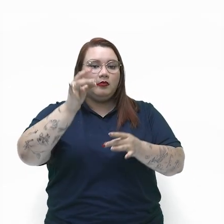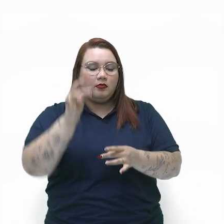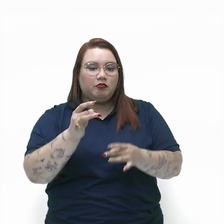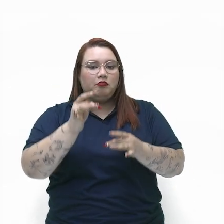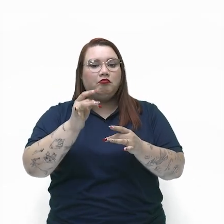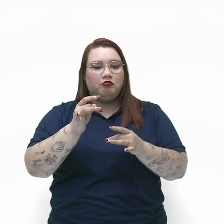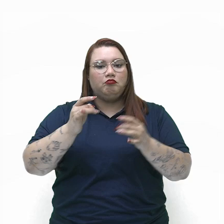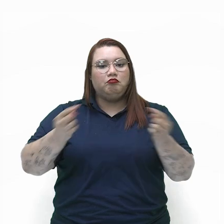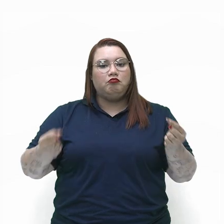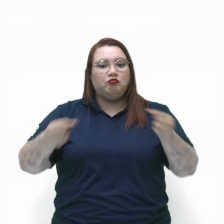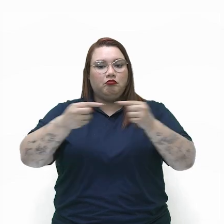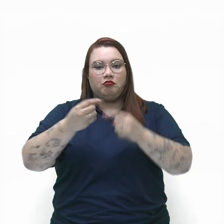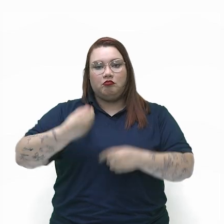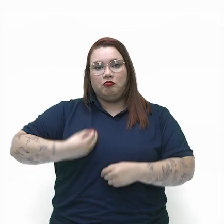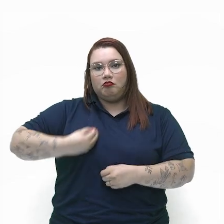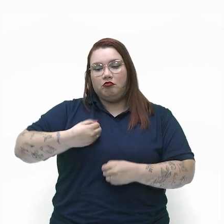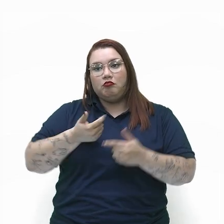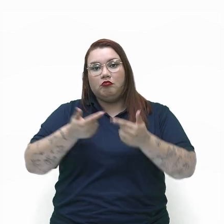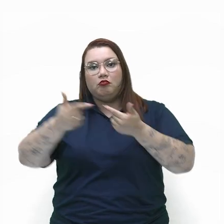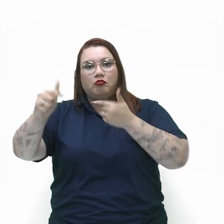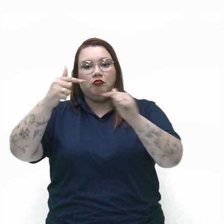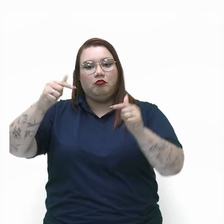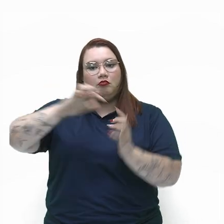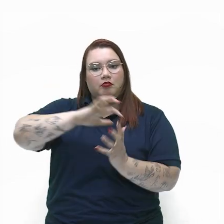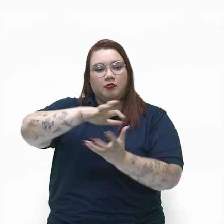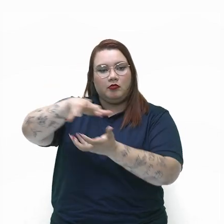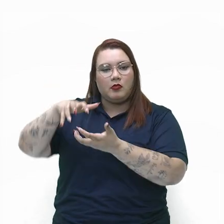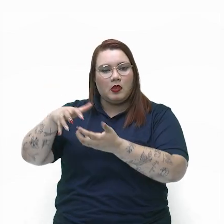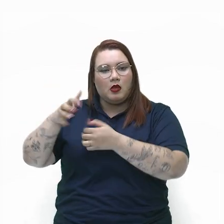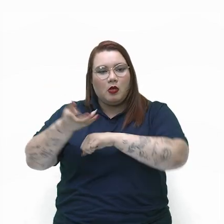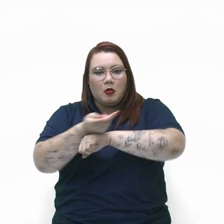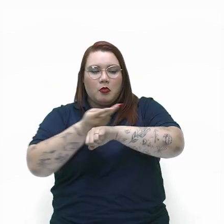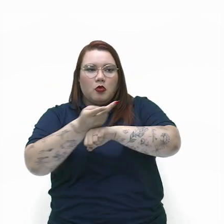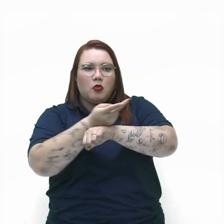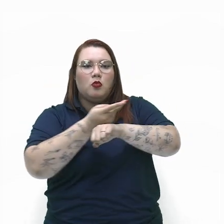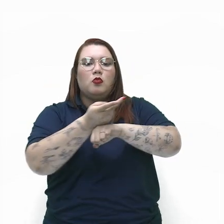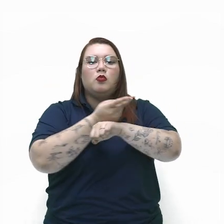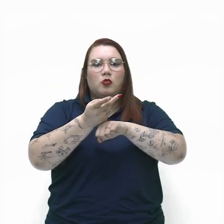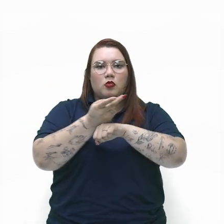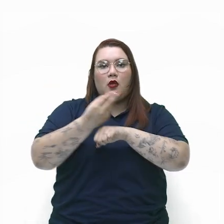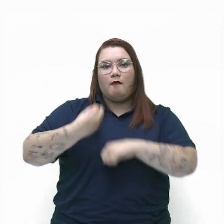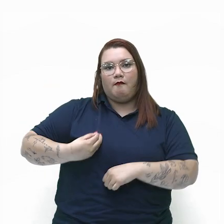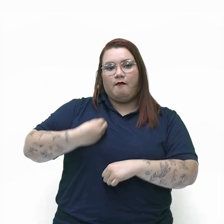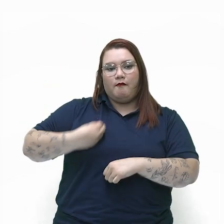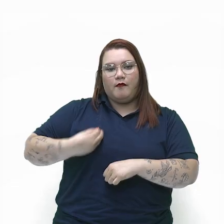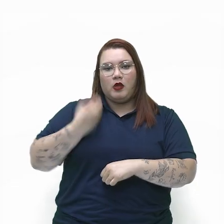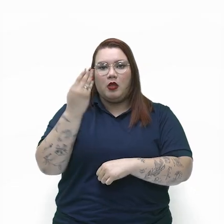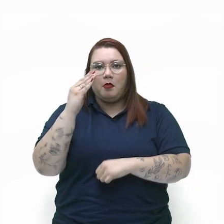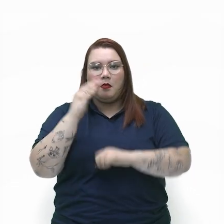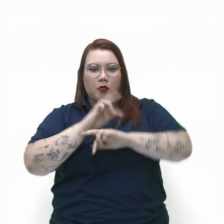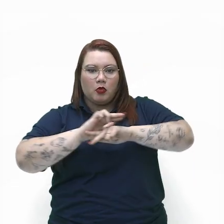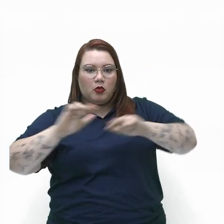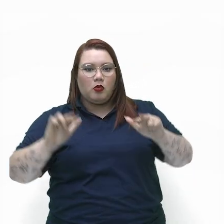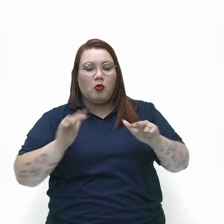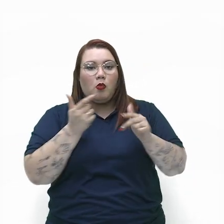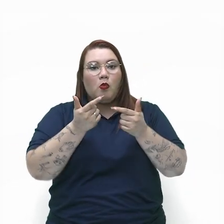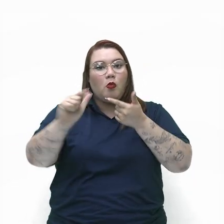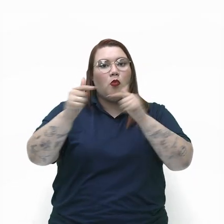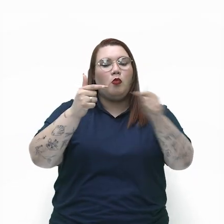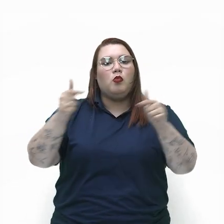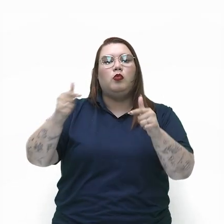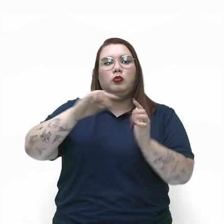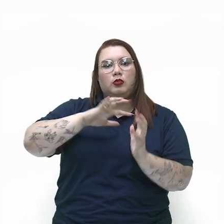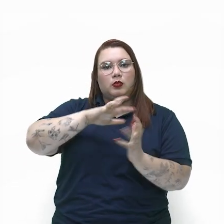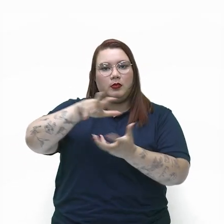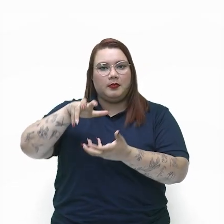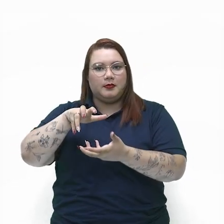Astrobiologia, Detalhamento, Condições para a Vida em Outros Planetas, busca por bioassinatura